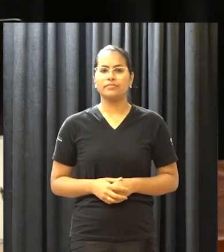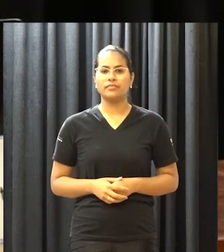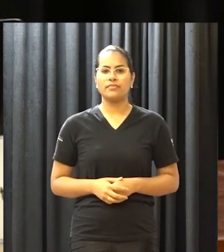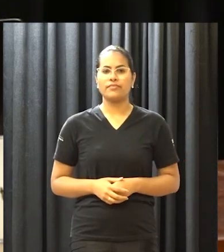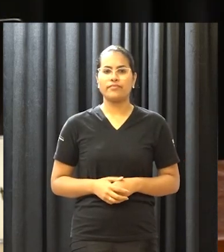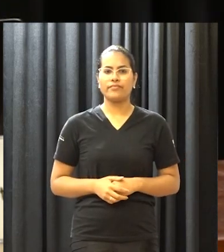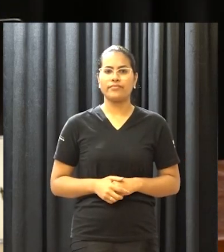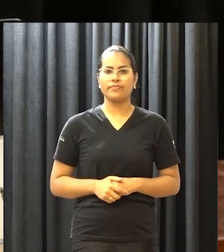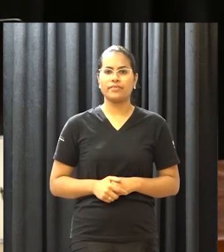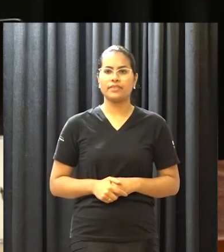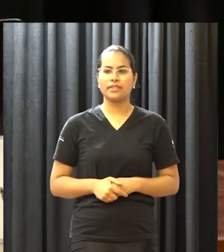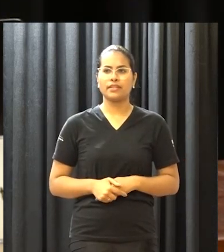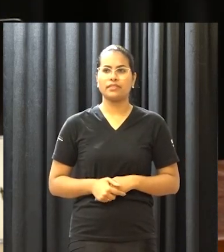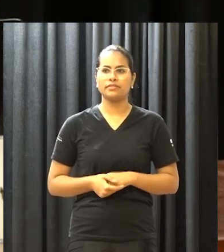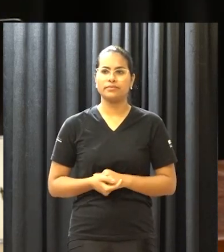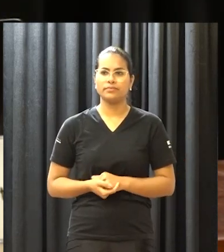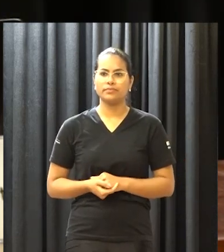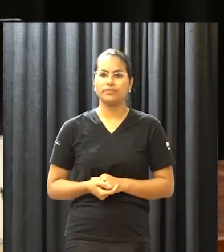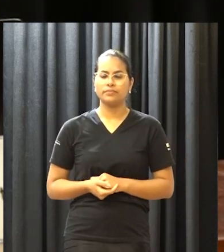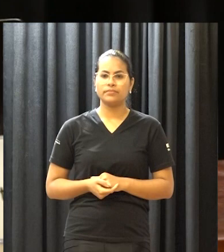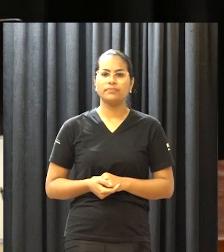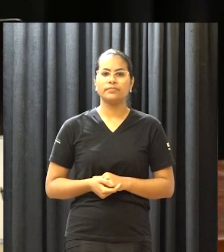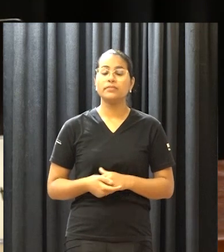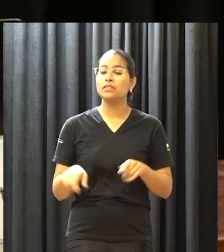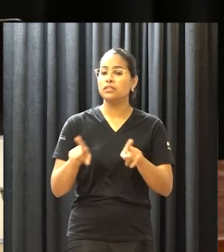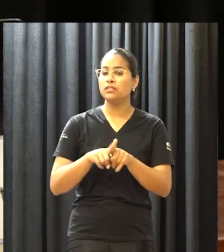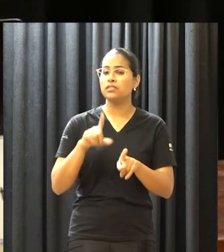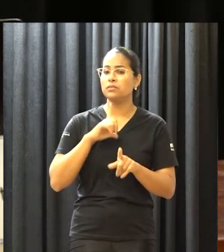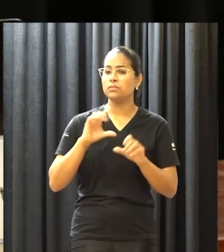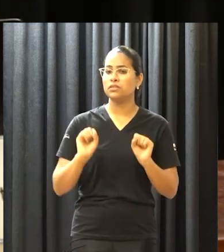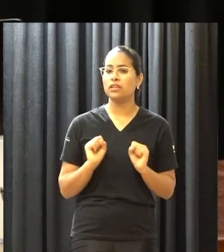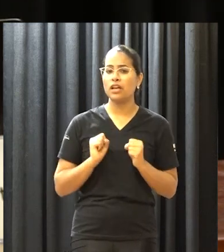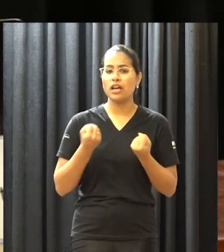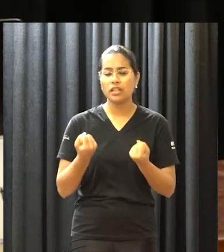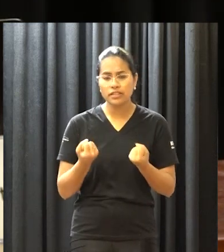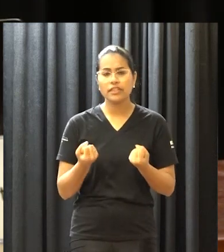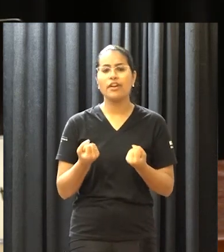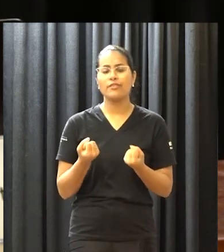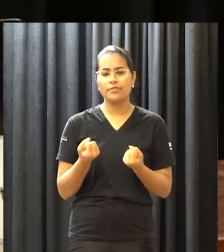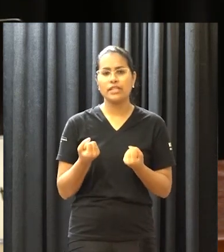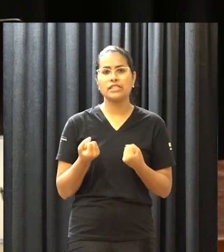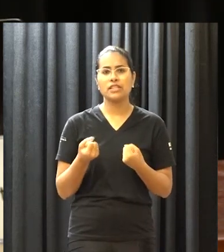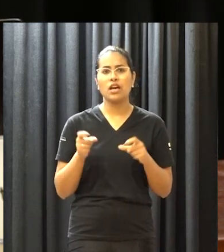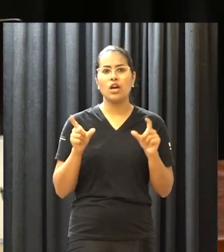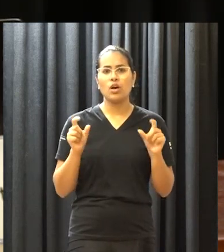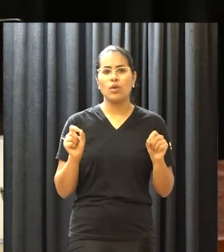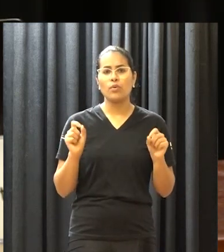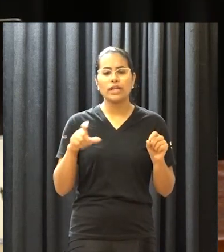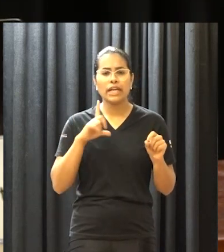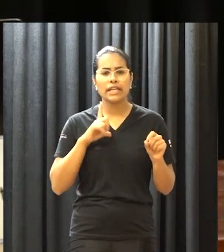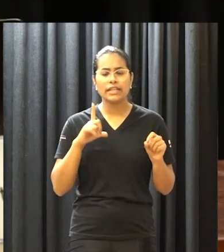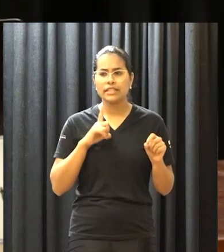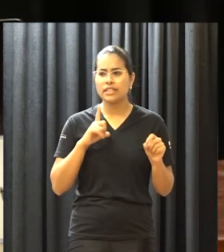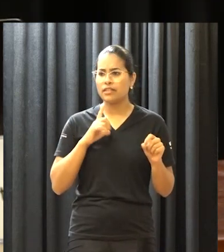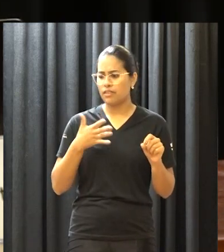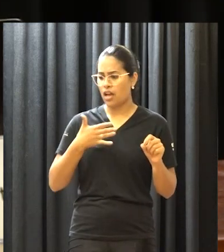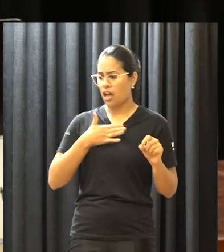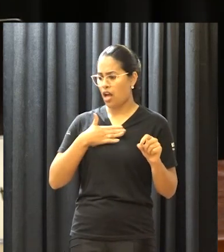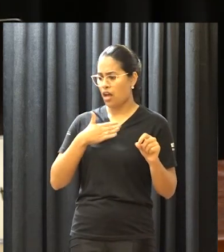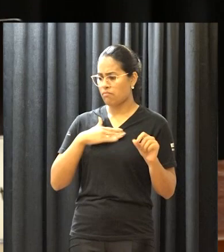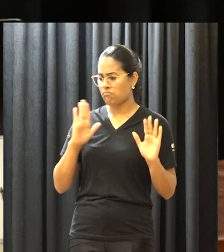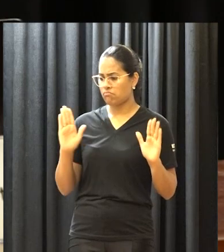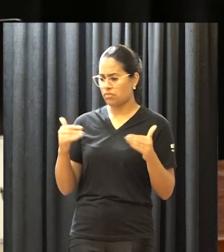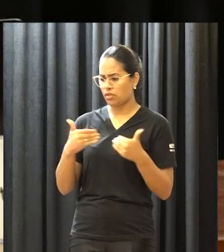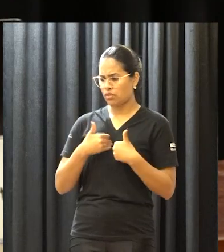Todavia, apesar deles fazerem essa defesa, eles me interpelaram a guardar a minha condição de pessoa